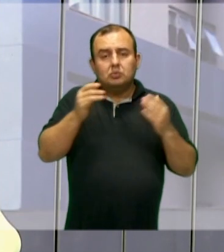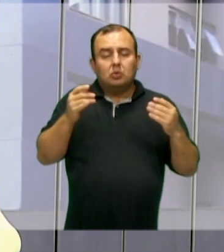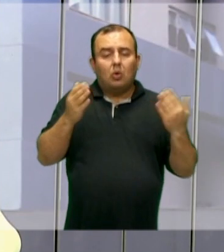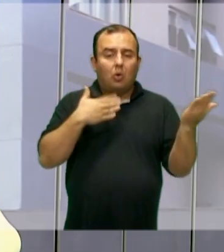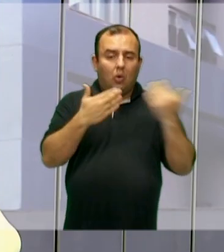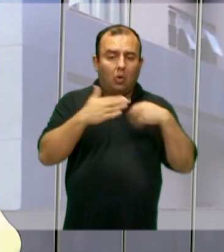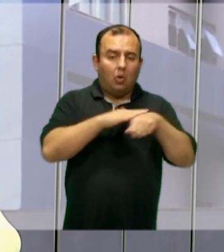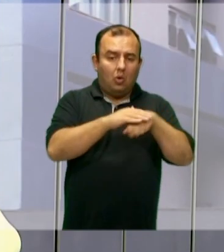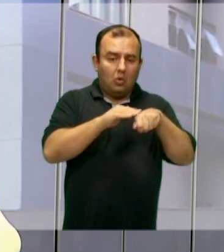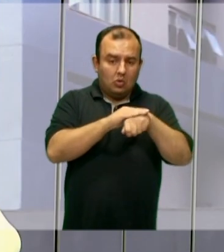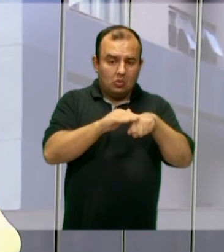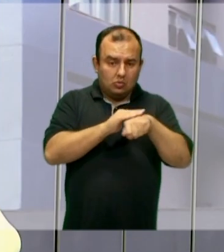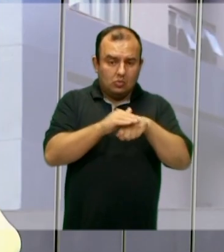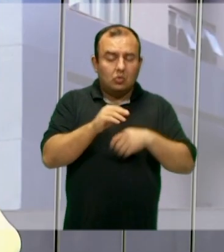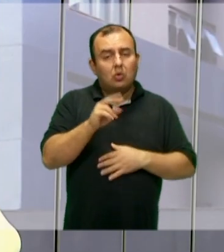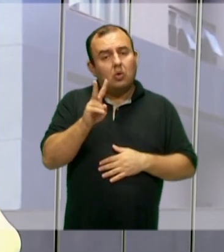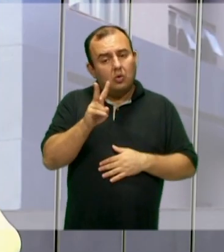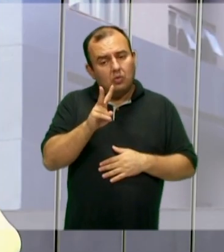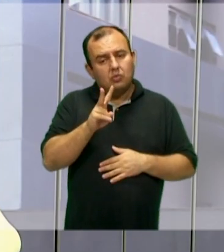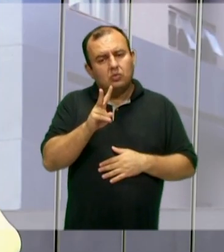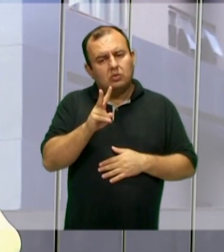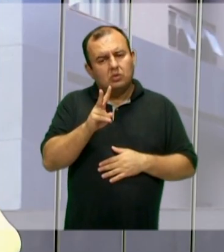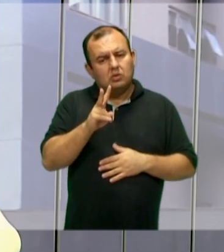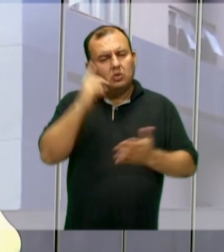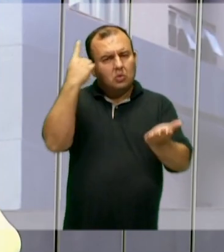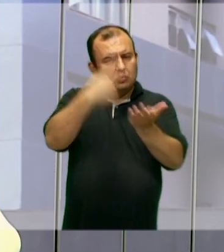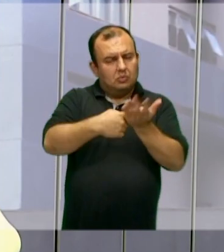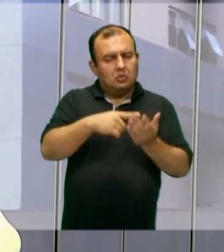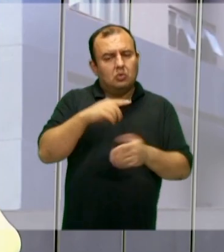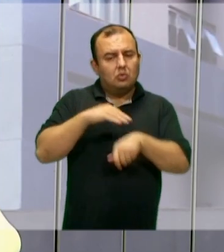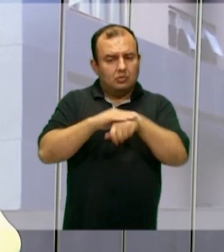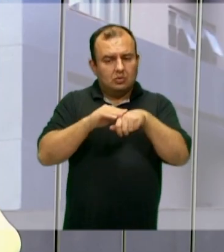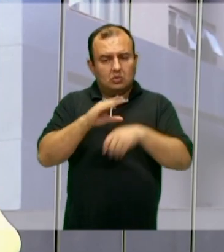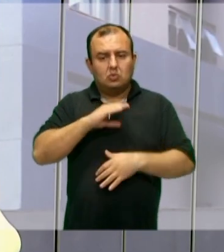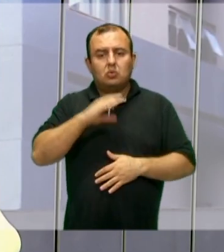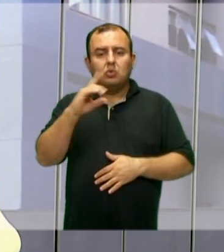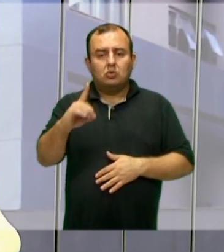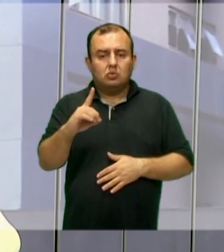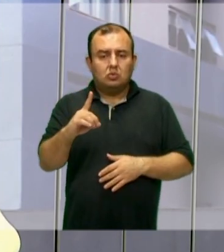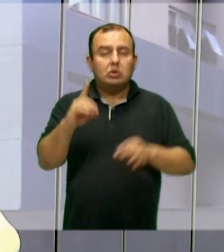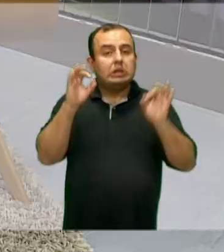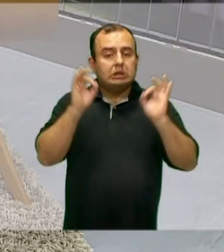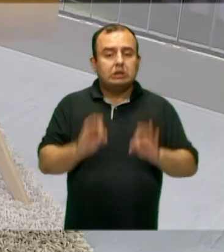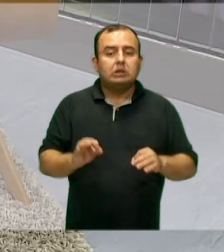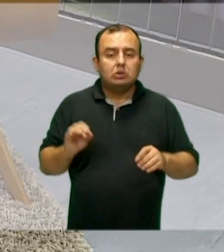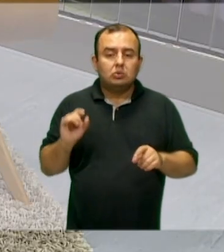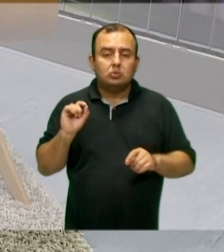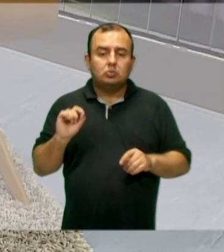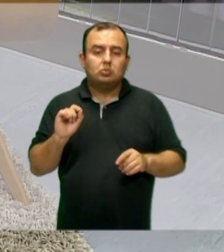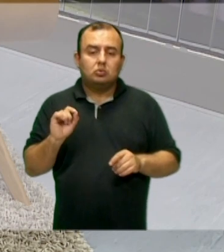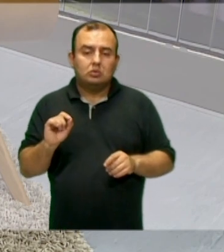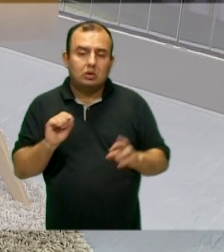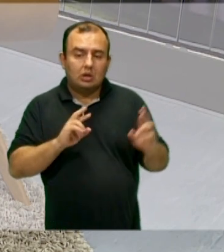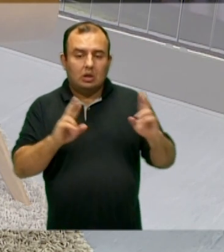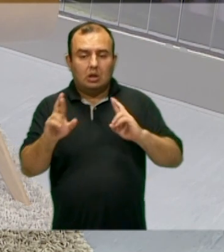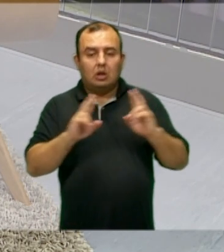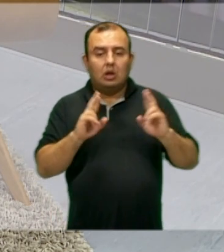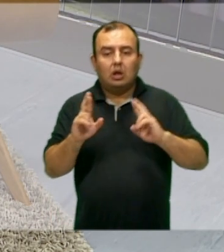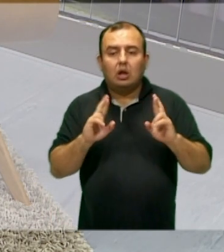conversar. Se não, eu ainda vou conversar, né? Acho que eu já marquei para conversar com uma das coordenadoras, justamente para a gente ver mais em relação a